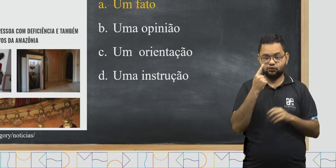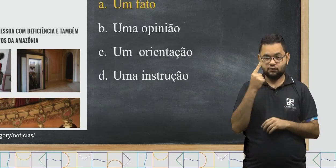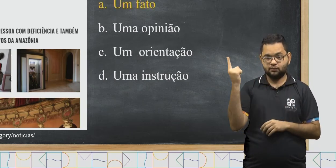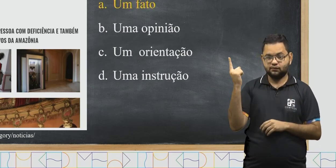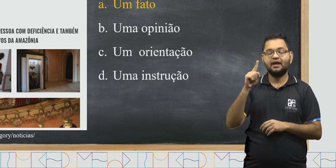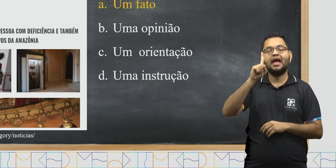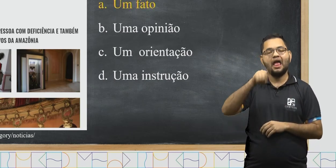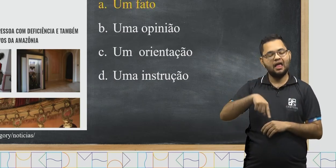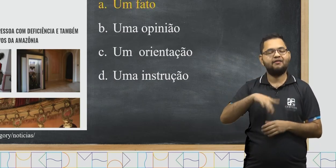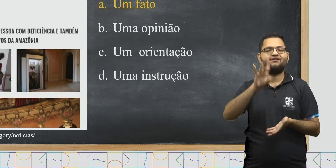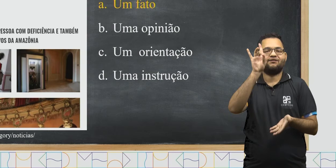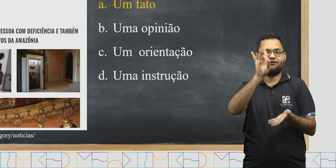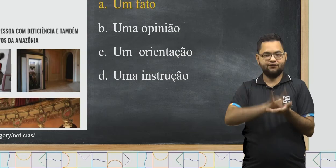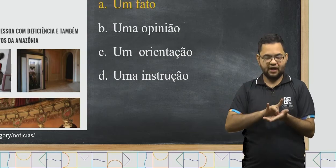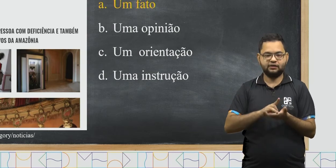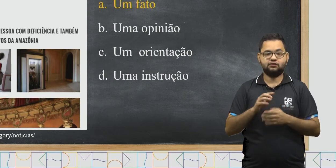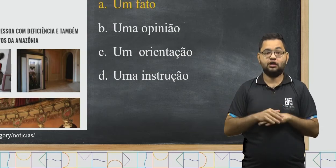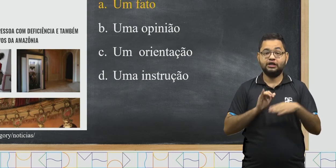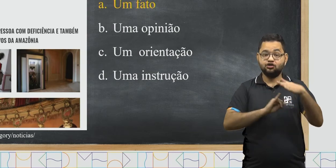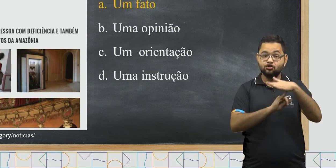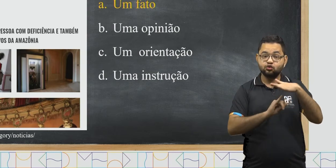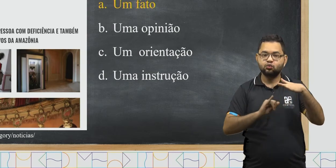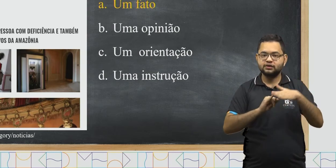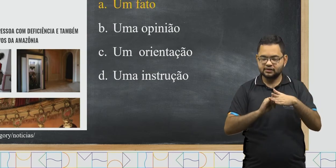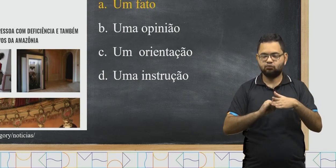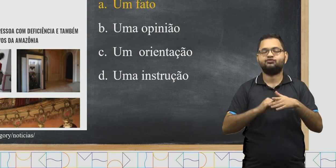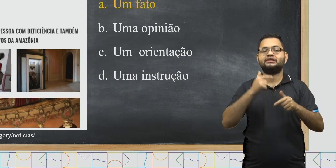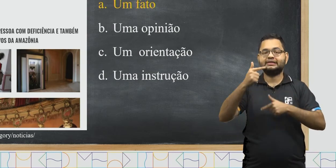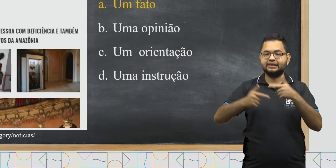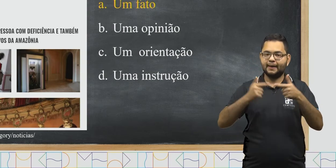Veja, o texto lido é um fato.